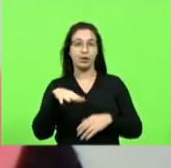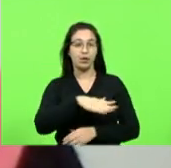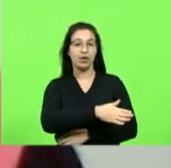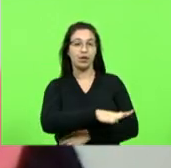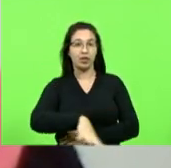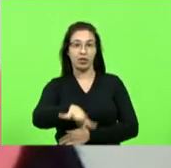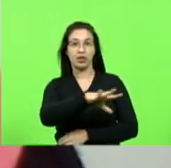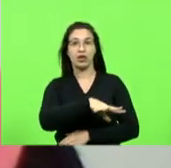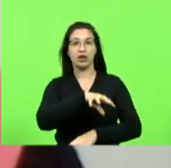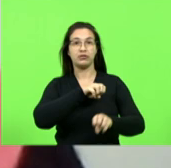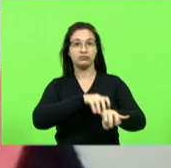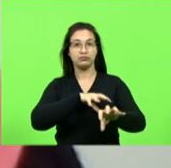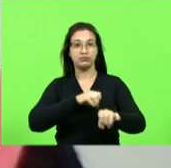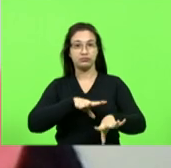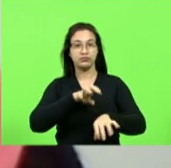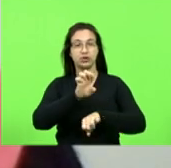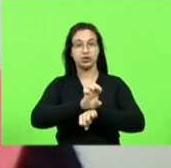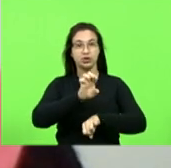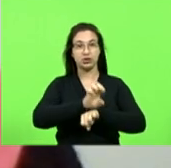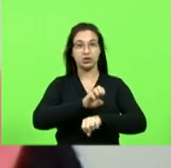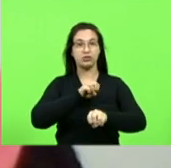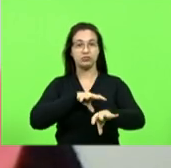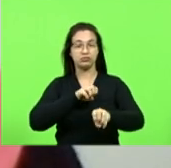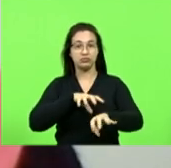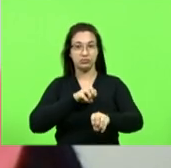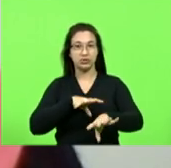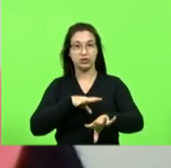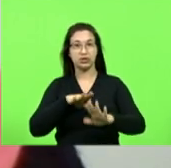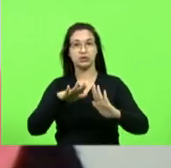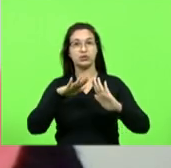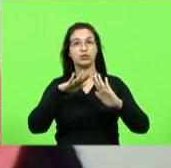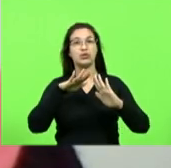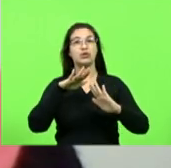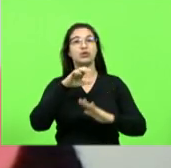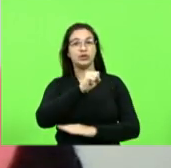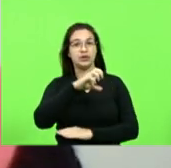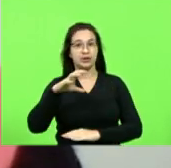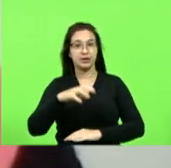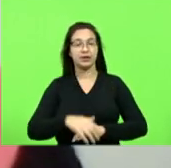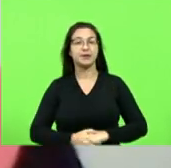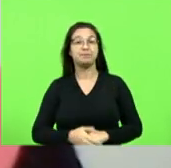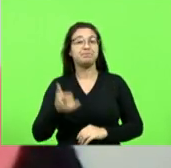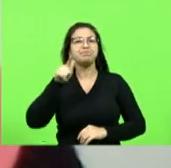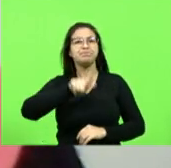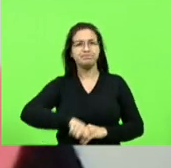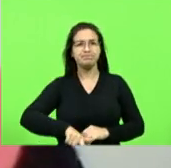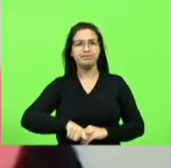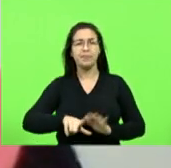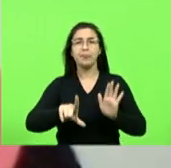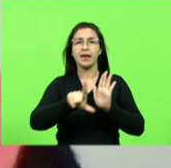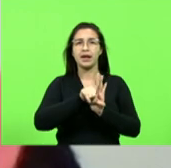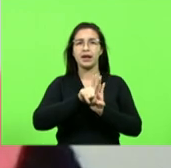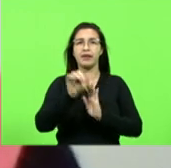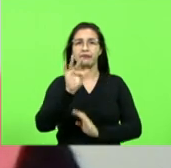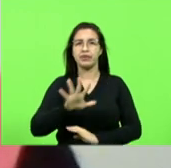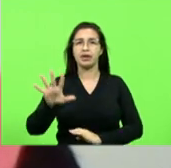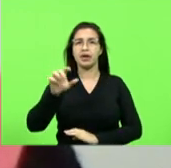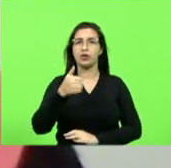rede estadual de ensino do estado de Santa Catarina, e também da Lei Federal